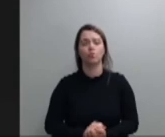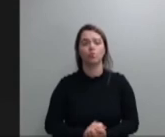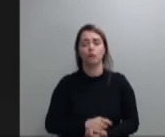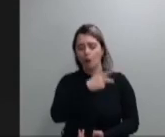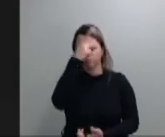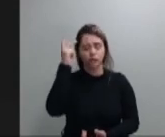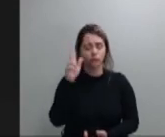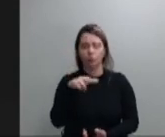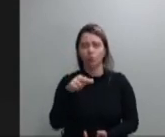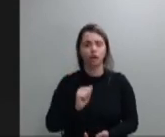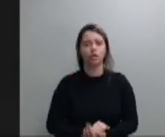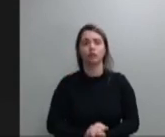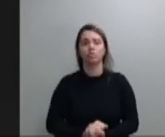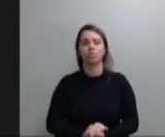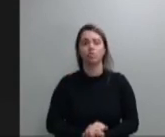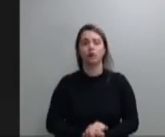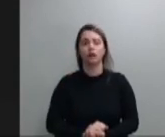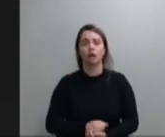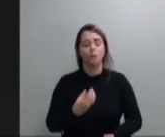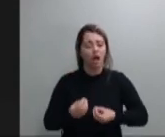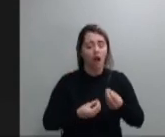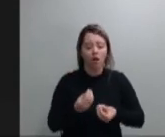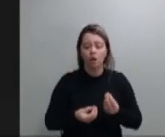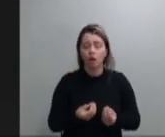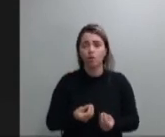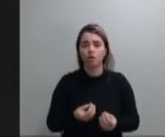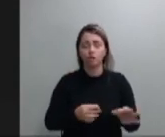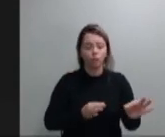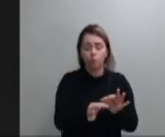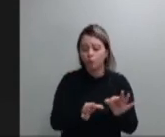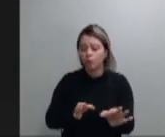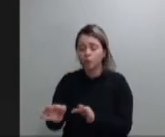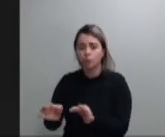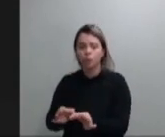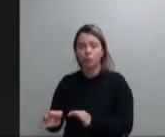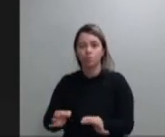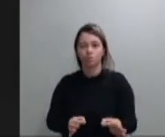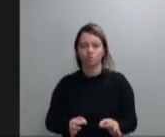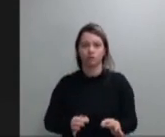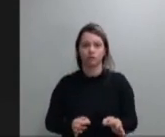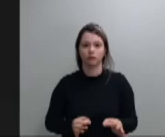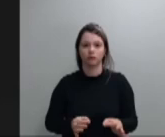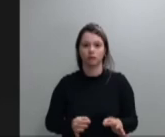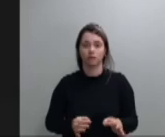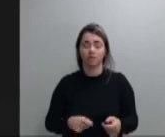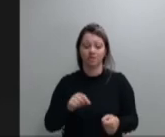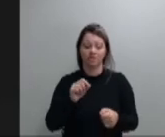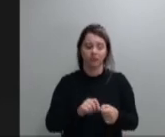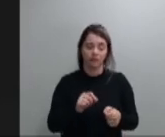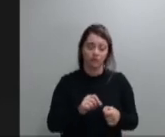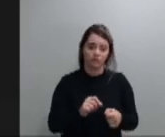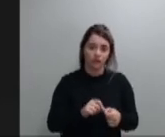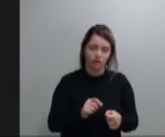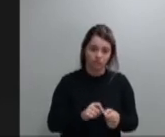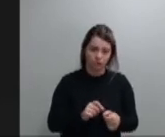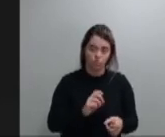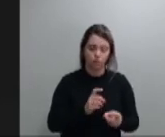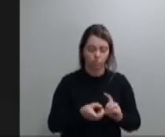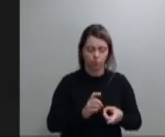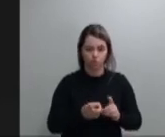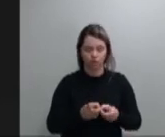decide frequentemente como se fosse uma arma administrativa quer dizer reproduzindo as razões administrativas os